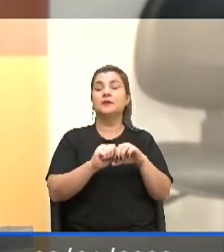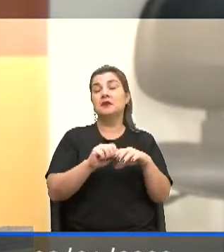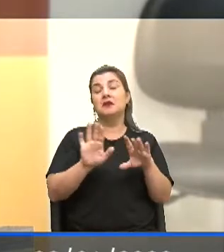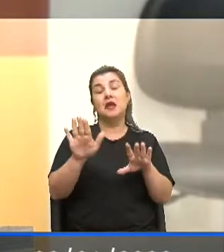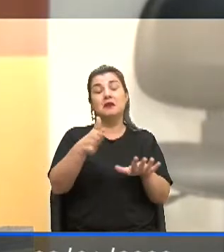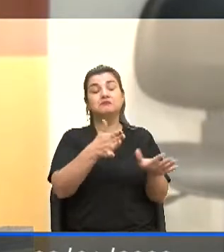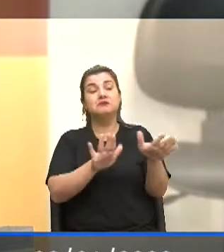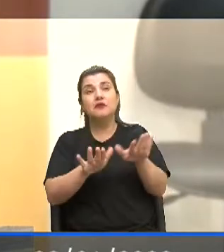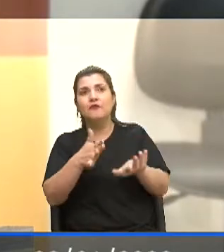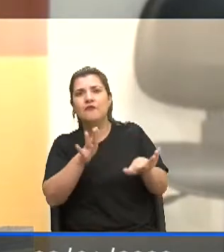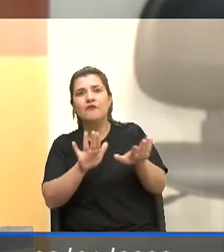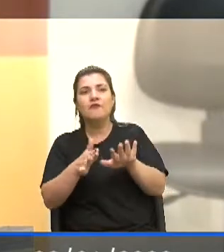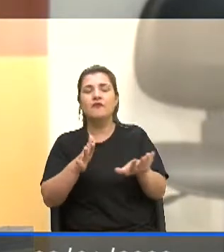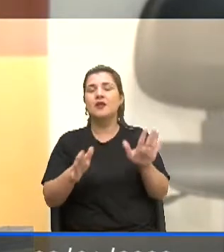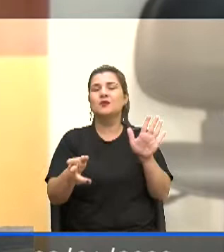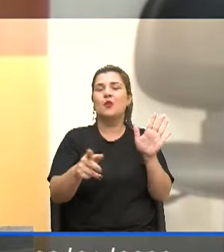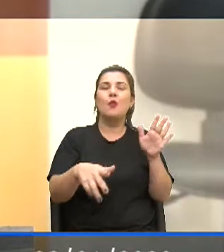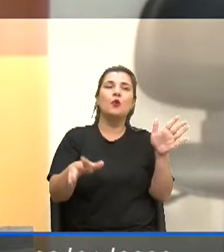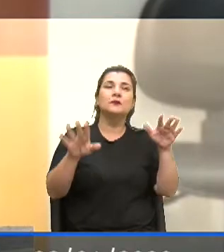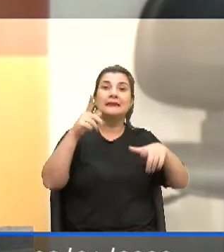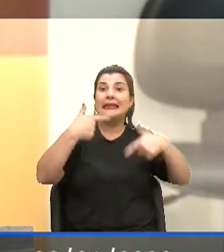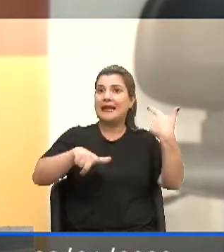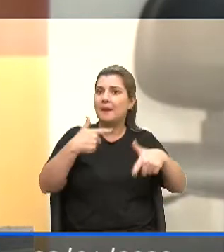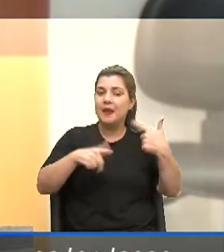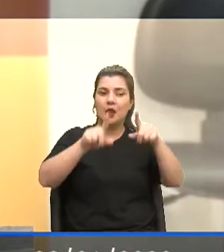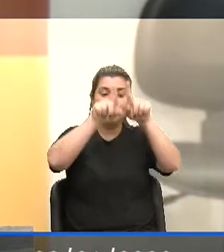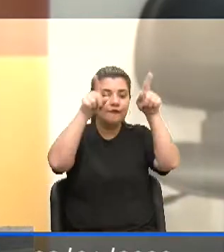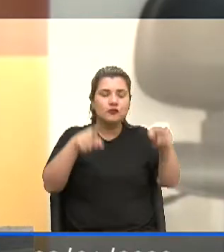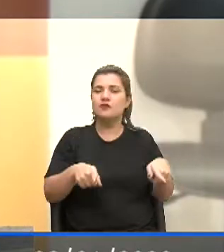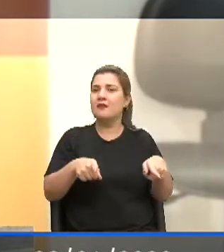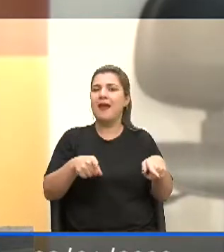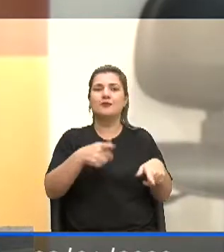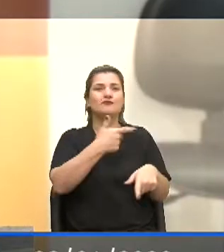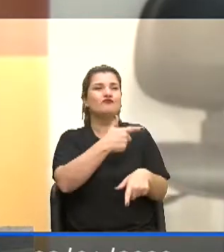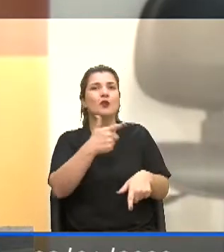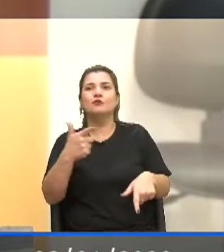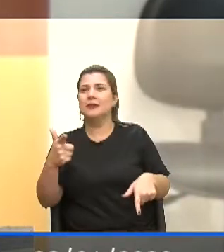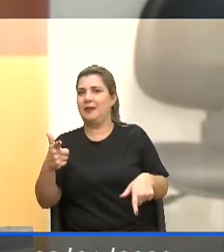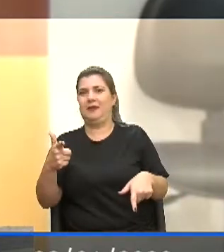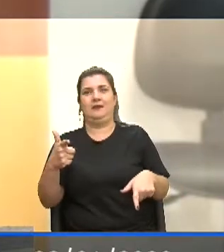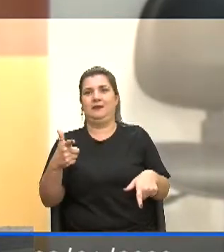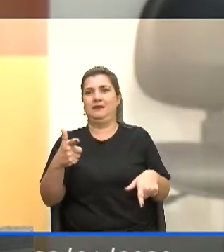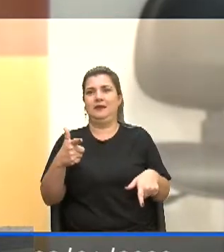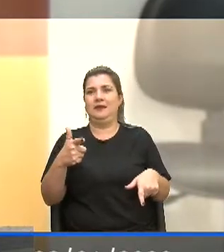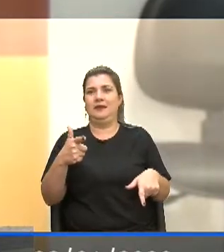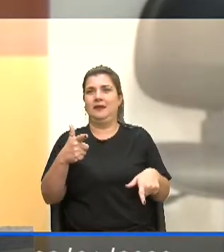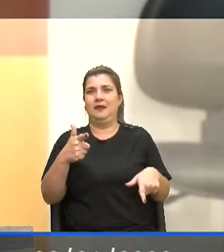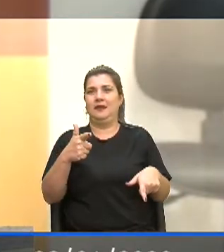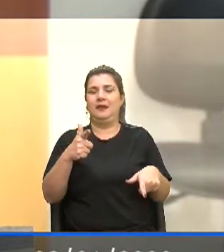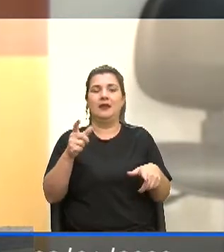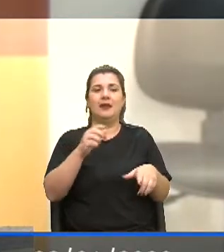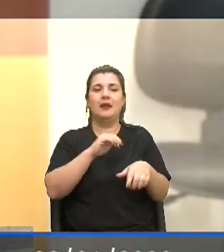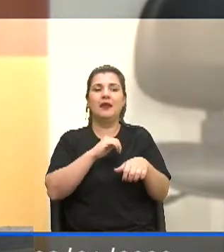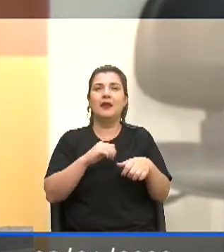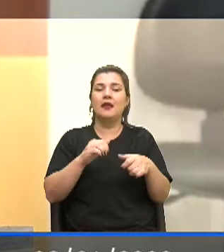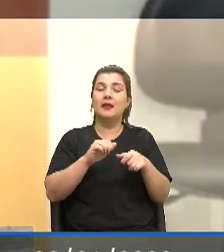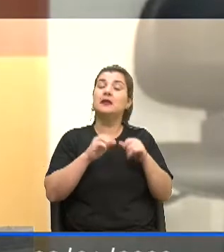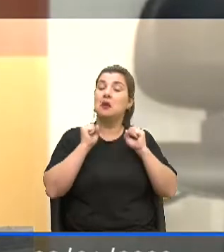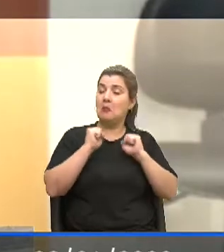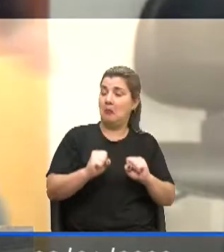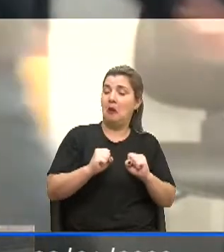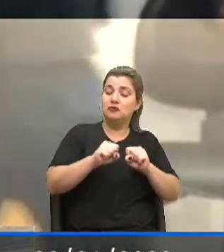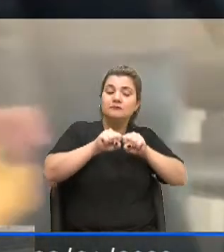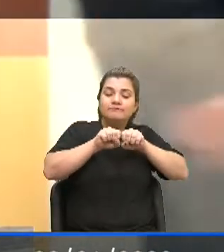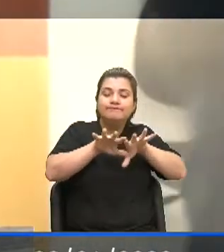tenha orientação de como ele pode prevenir a transmissão para o seu